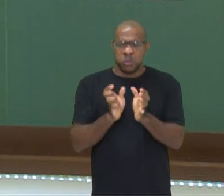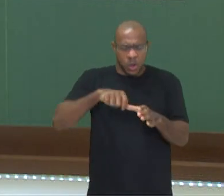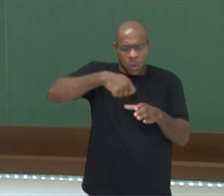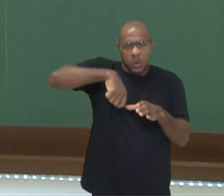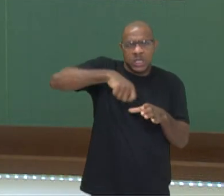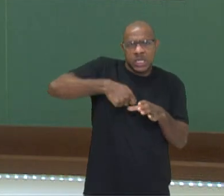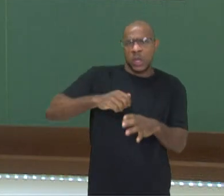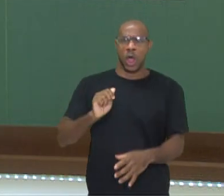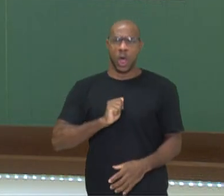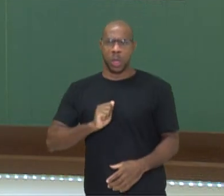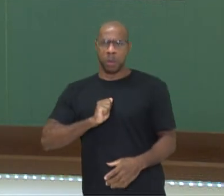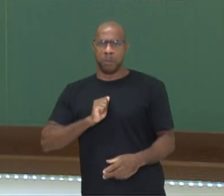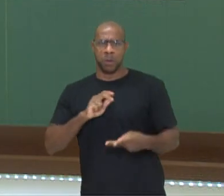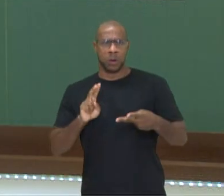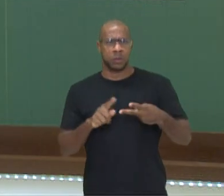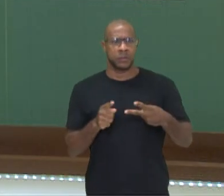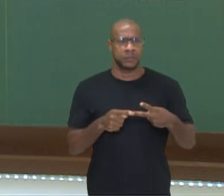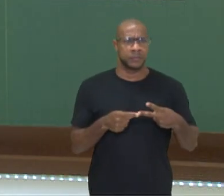antropólogos?